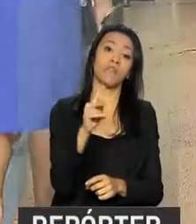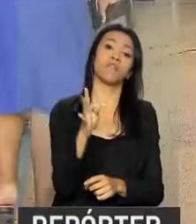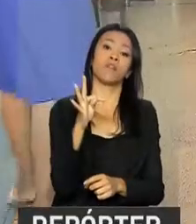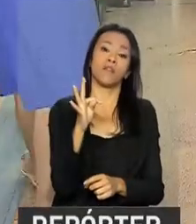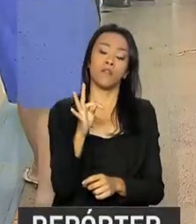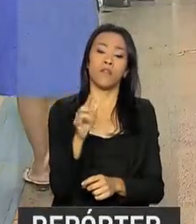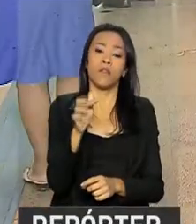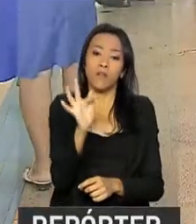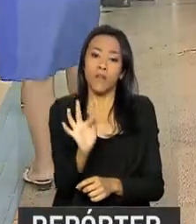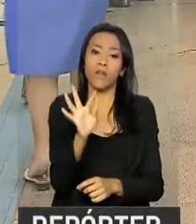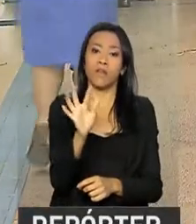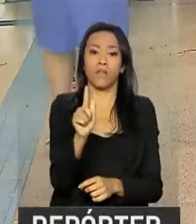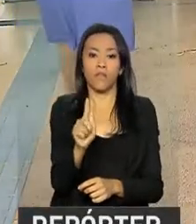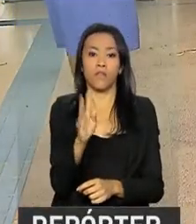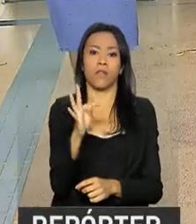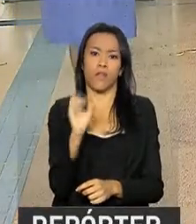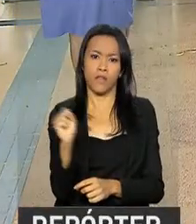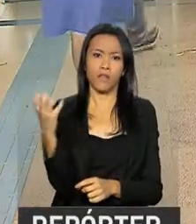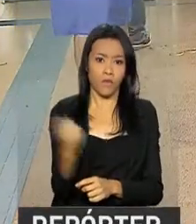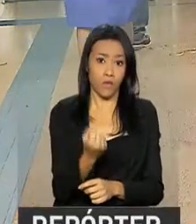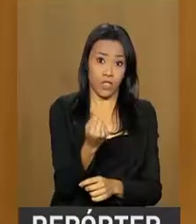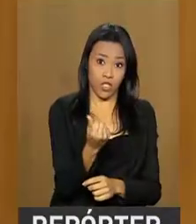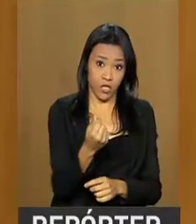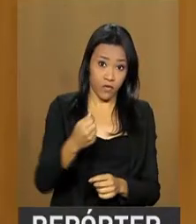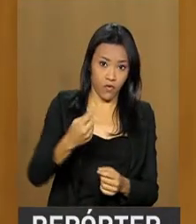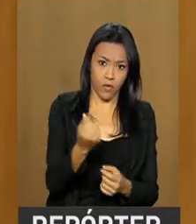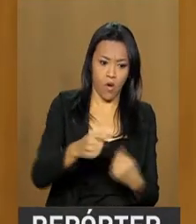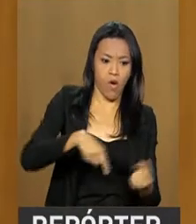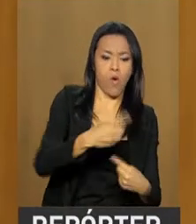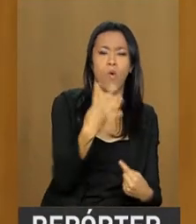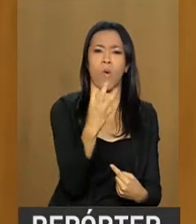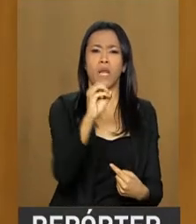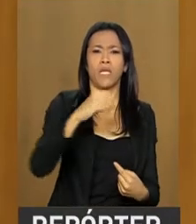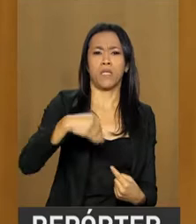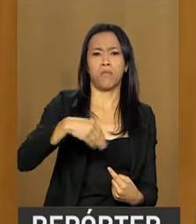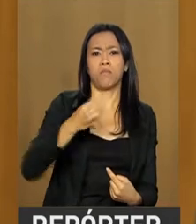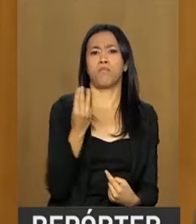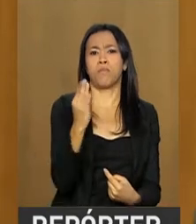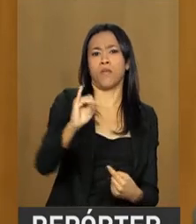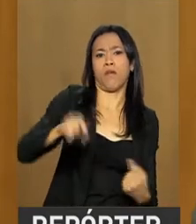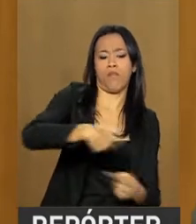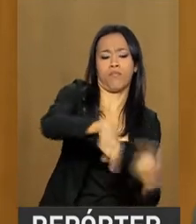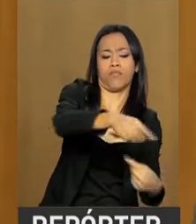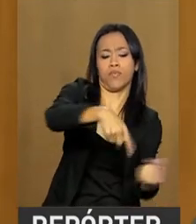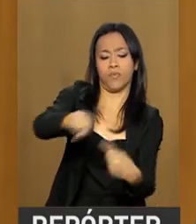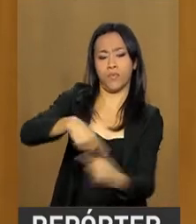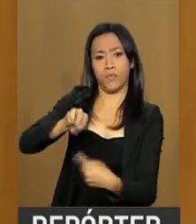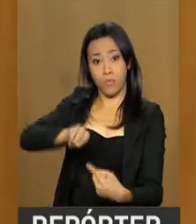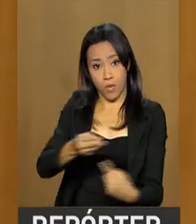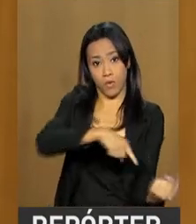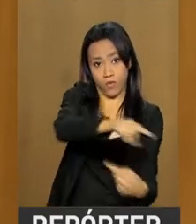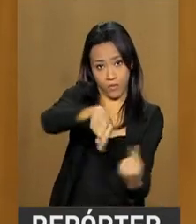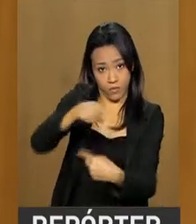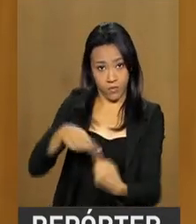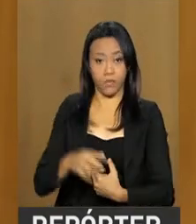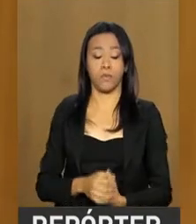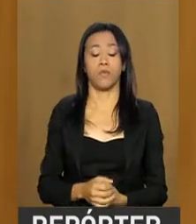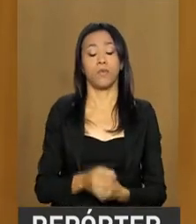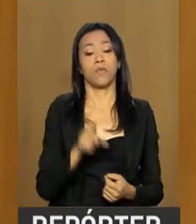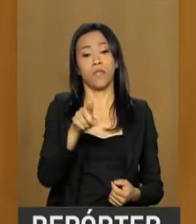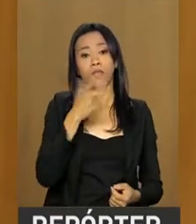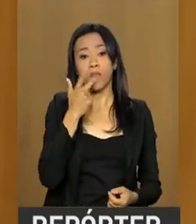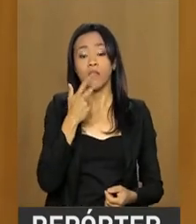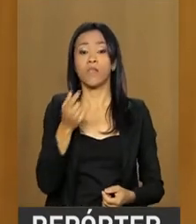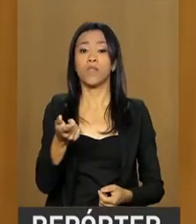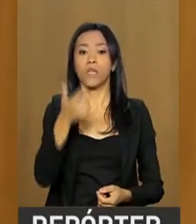injetados 44 bilhões de reais na economia. Esse dinheiro, o trabalhador teve o direito de usufruir desse